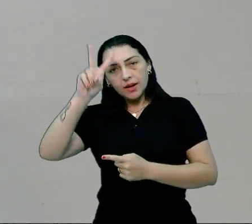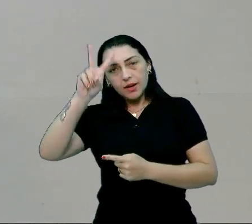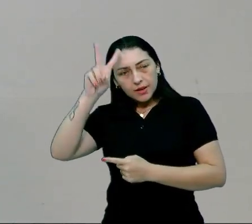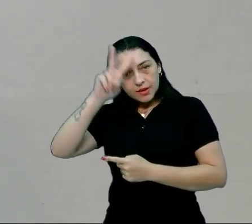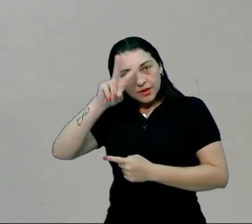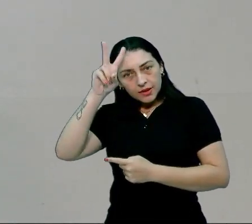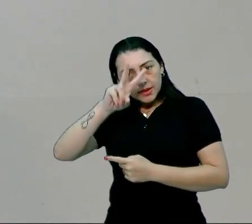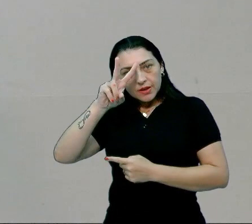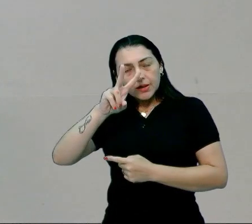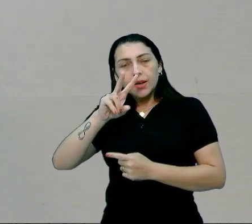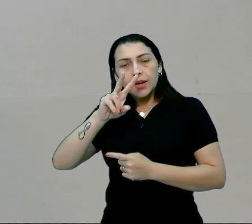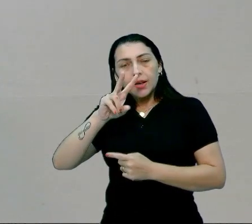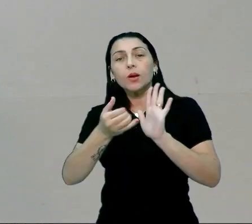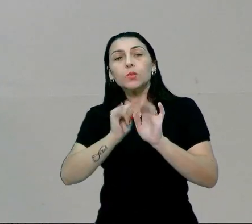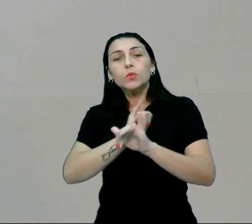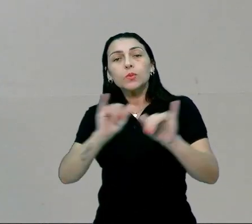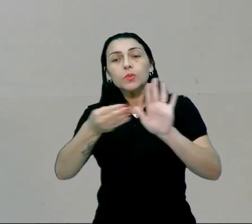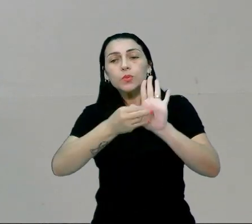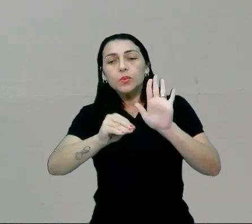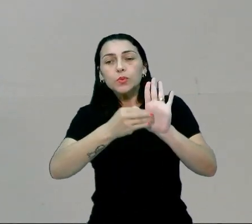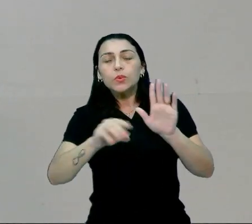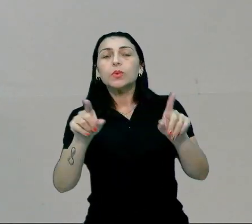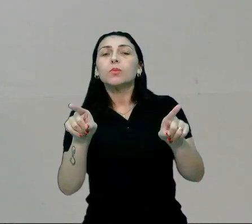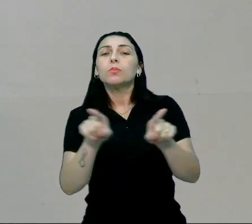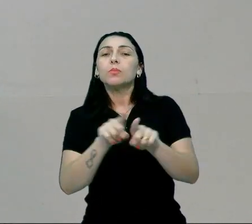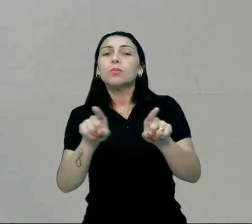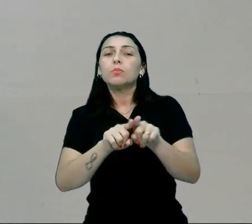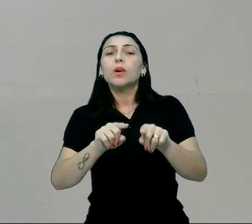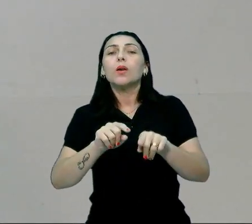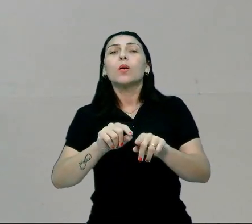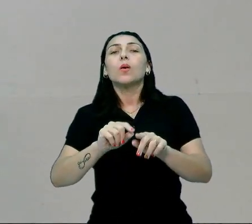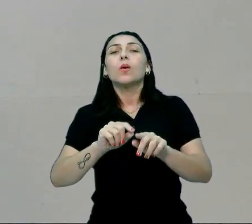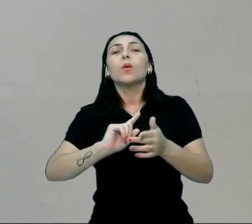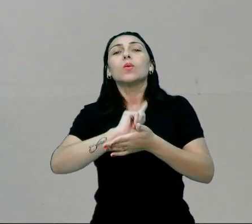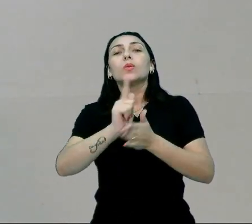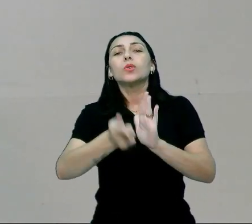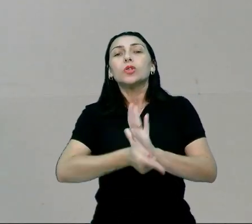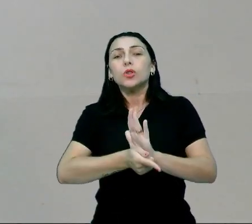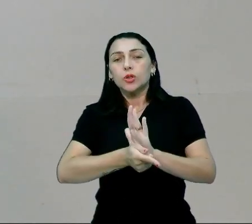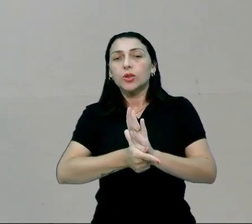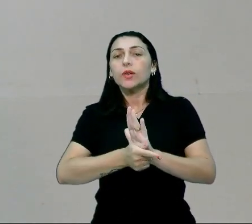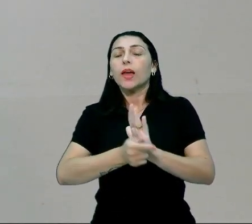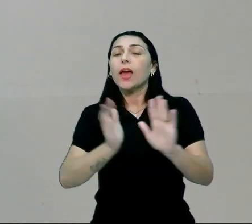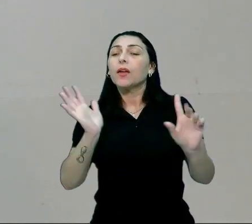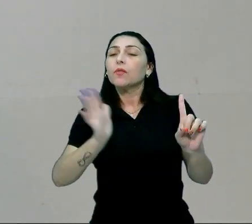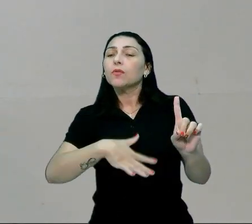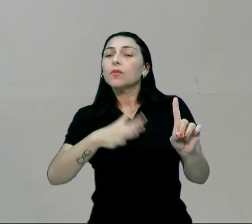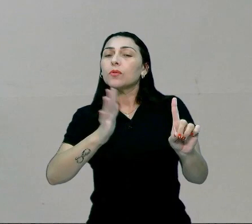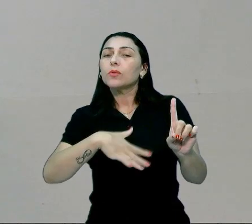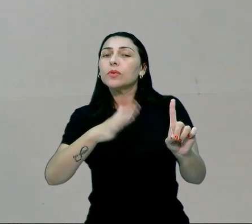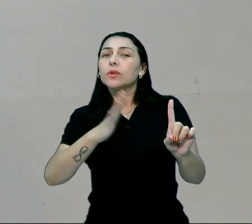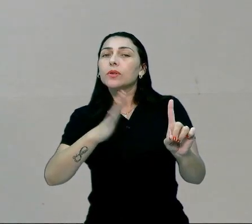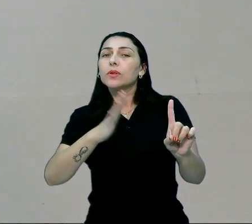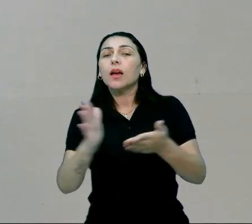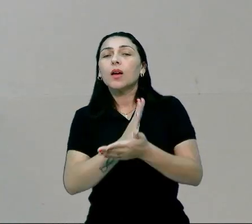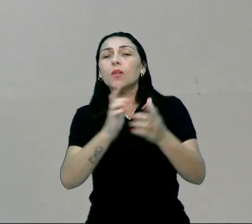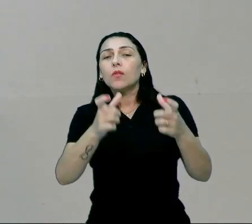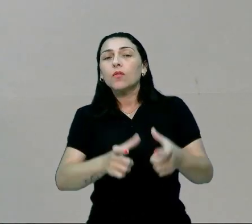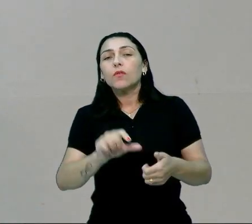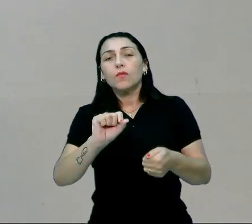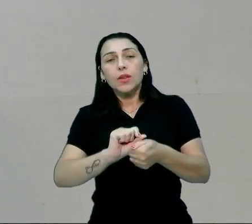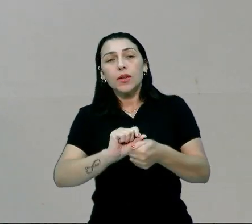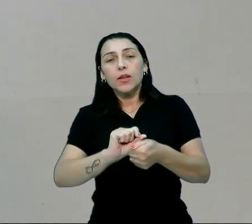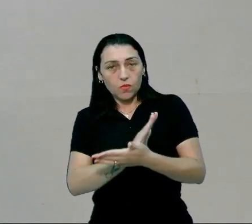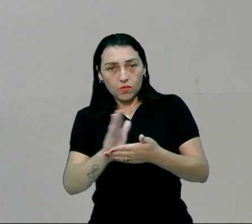no caso de anúncios publicitários, faz parte de um gênero e esse gênero é de indução, ele quer influenciar a determinado público fazer